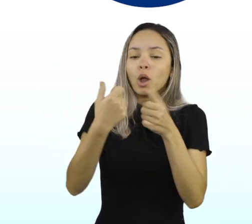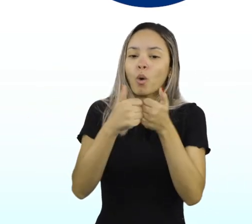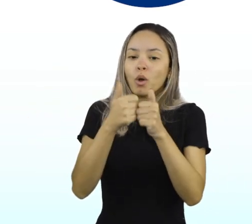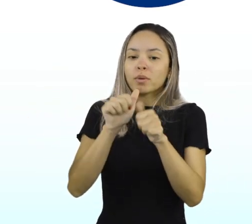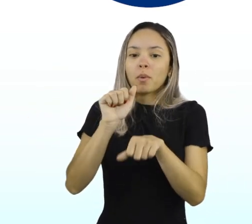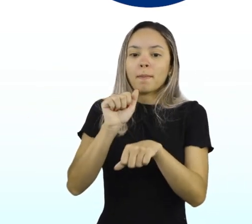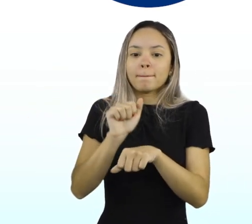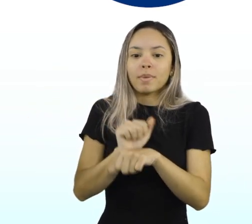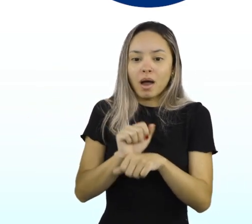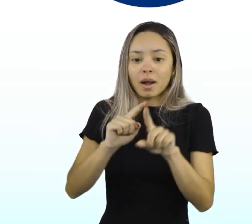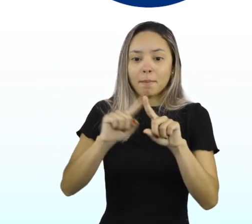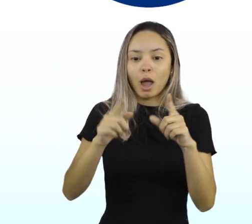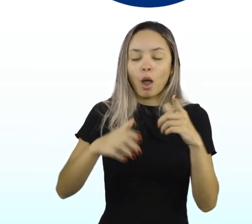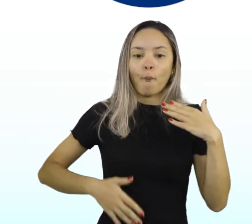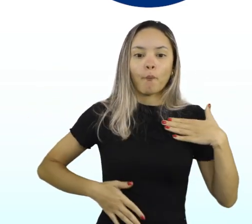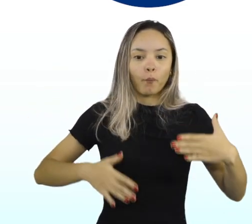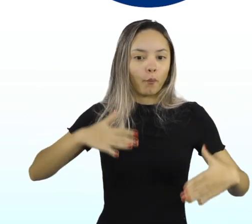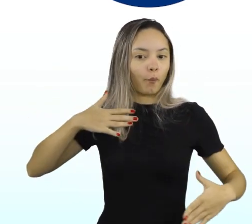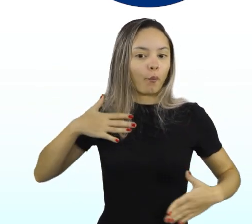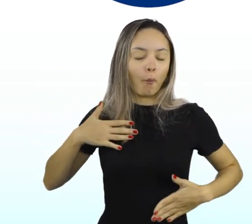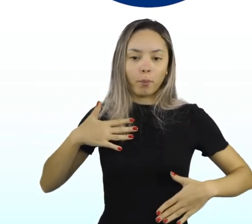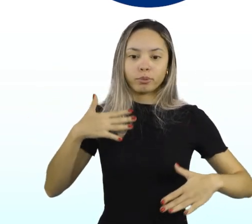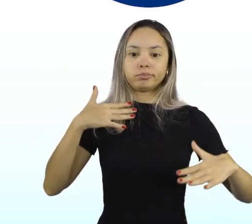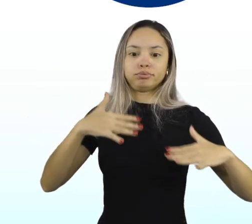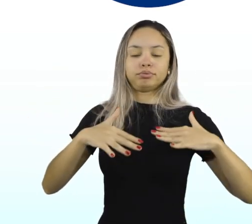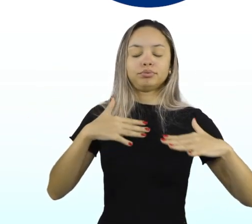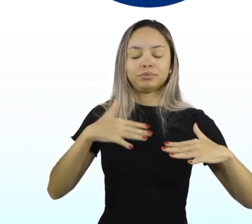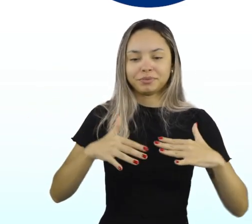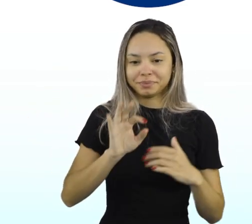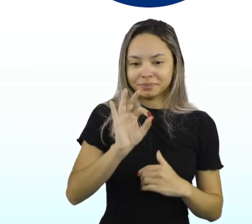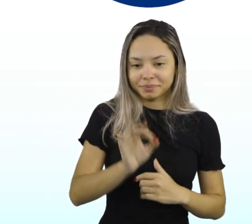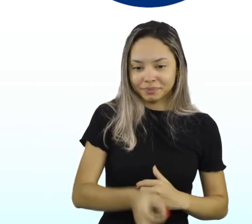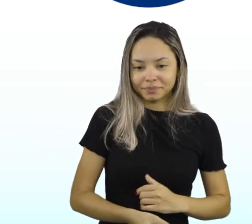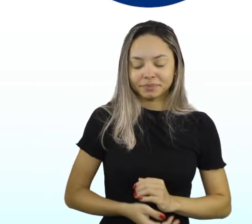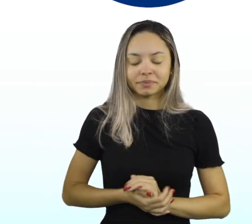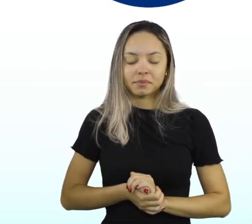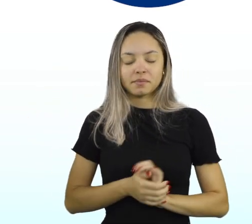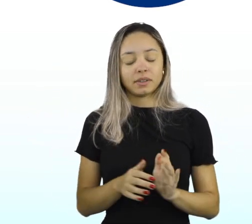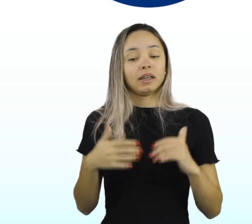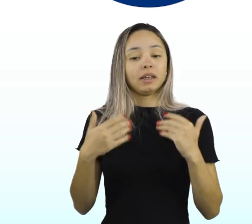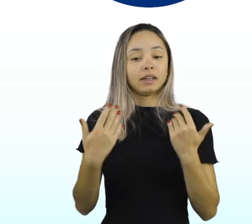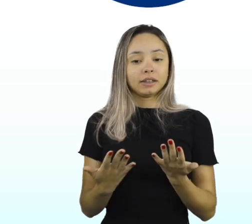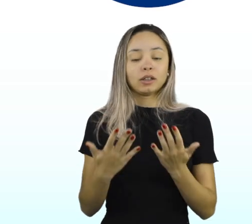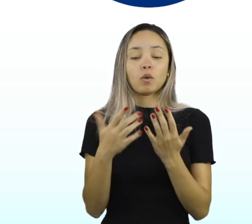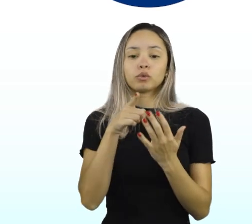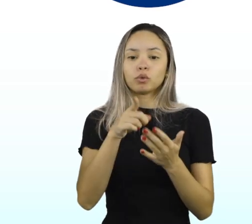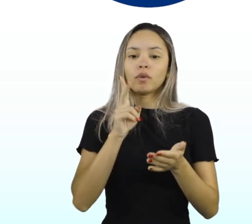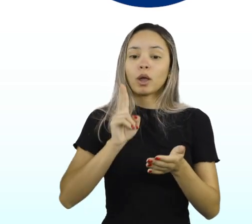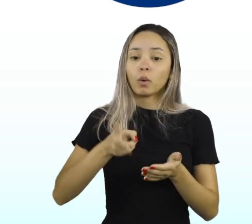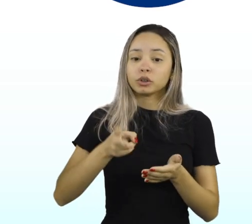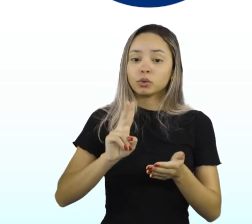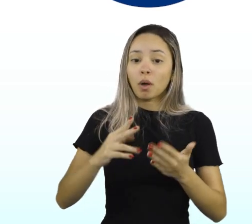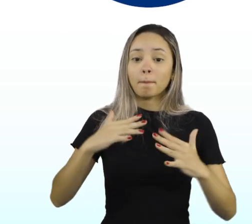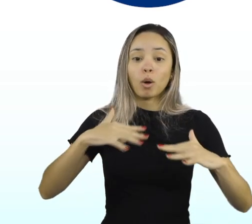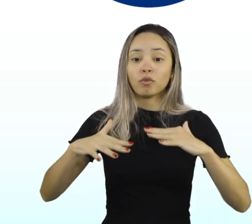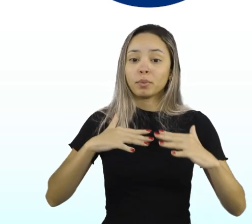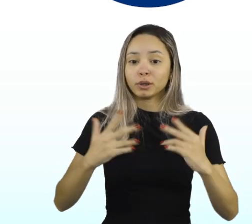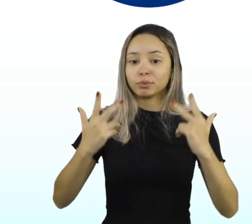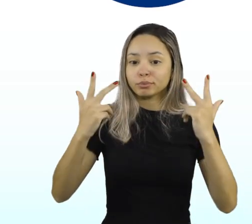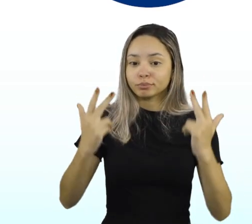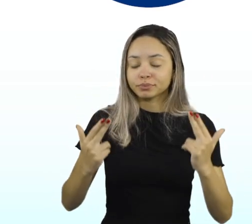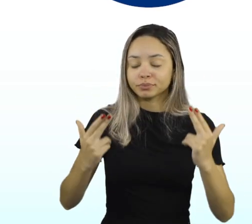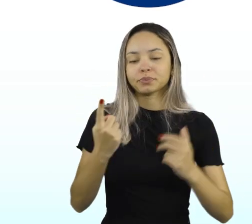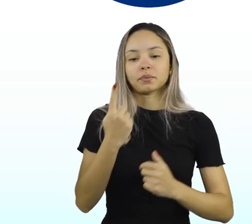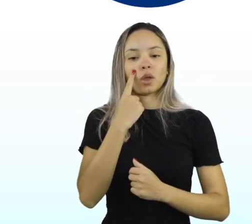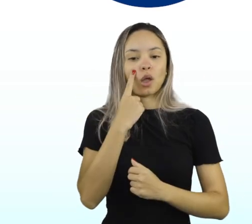sistema de freio ABS, tração nos seus pneuzinhos dos pés. Pois é, então isso faz com que você continue com o mesmo movimento. Olha